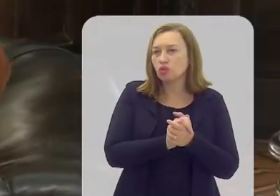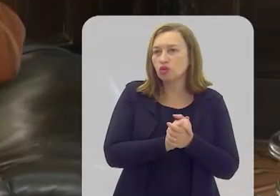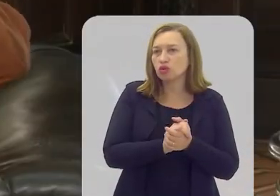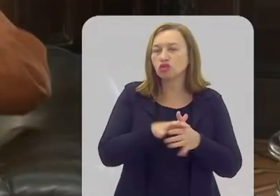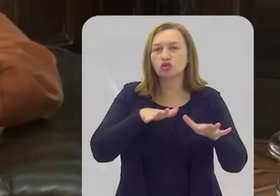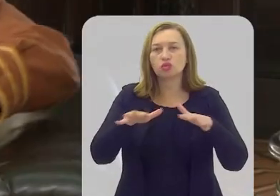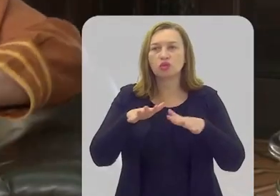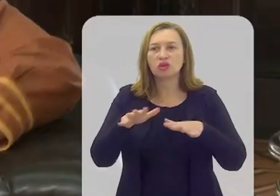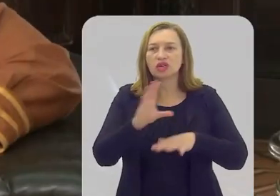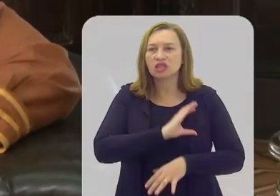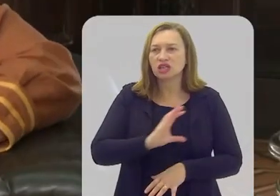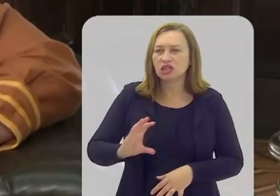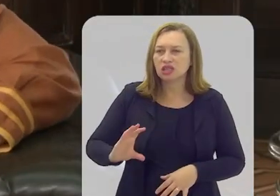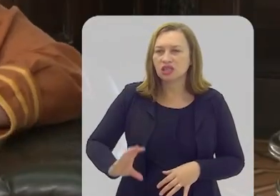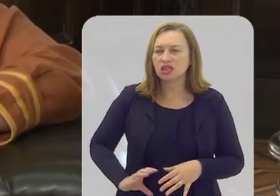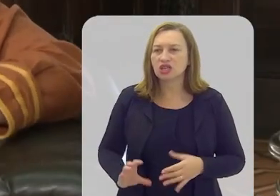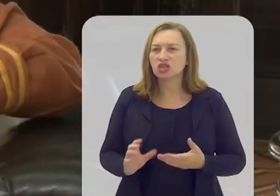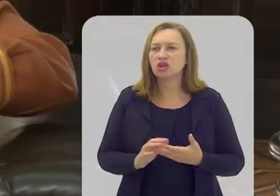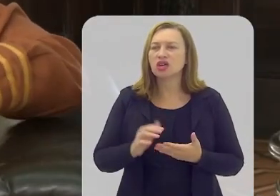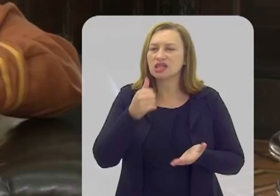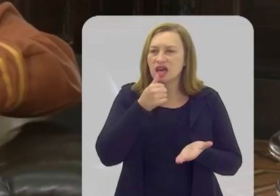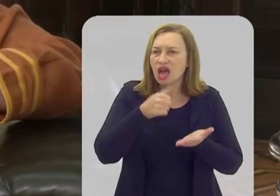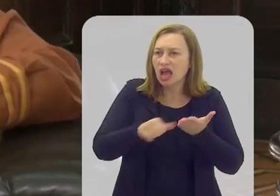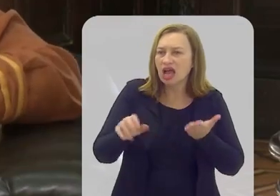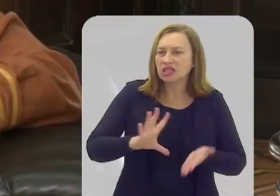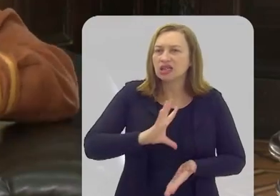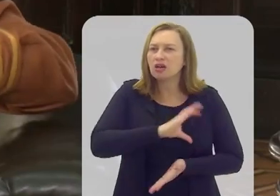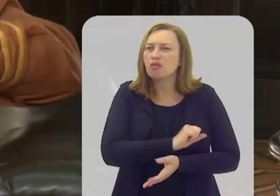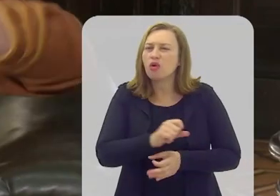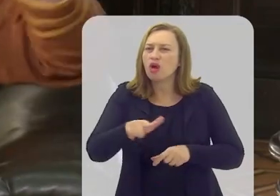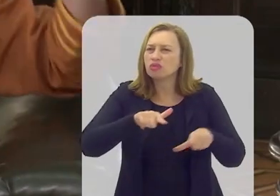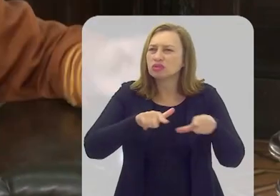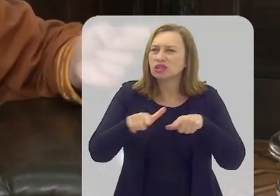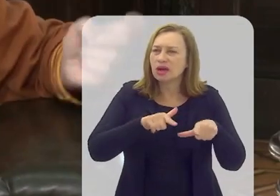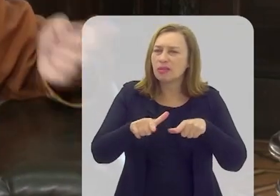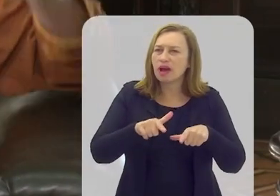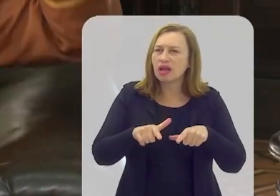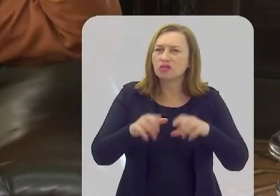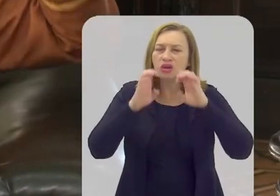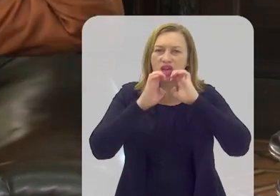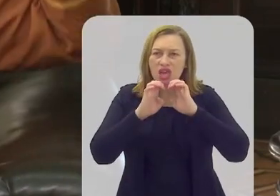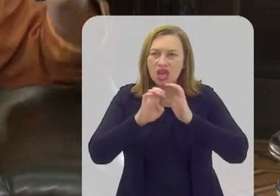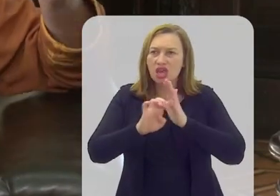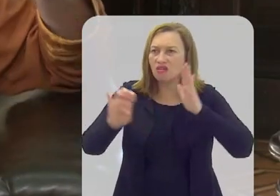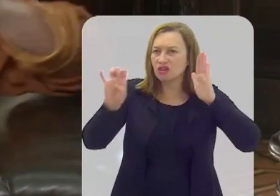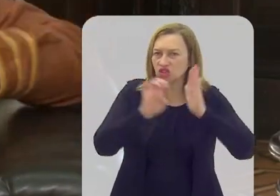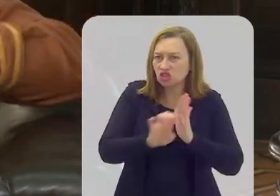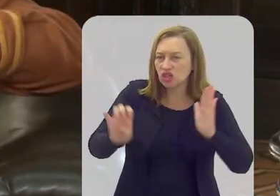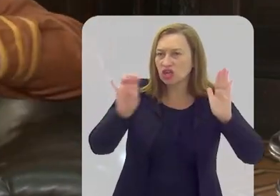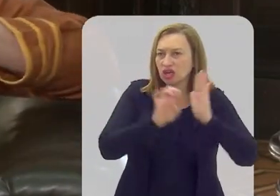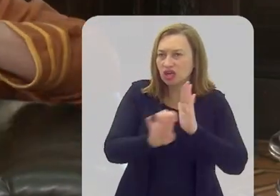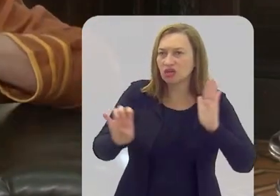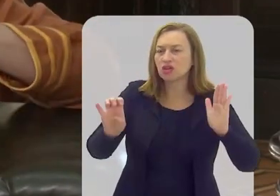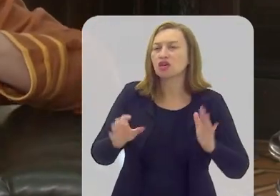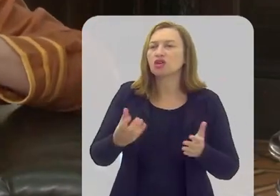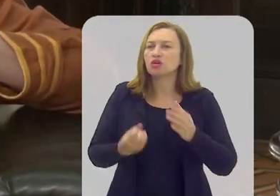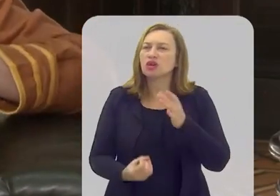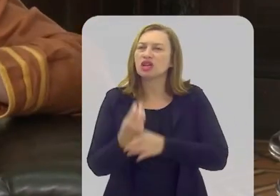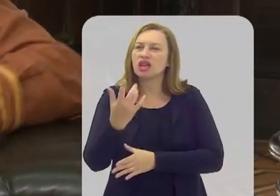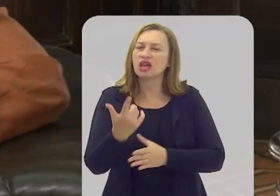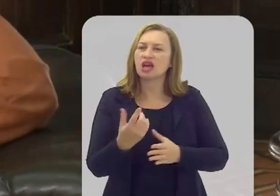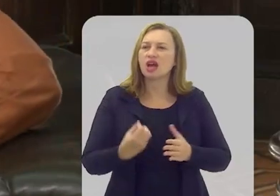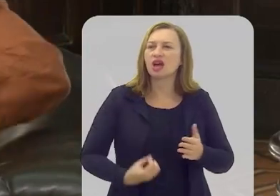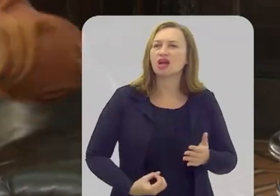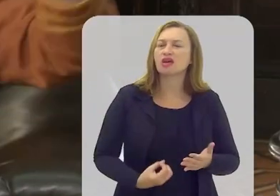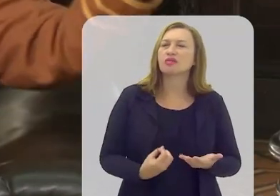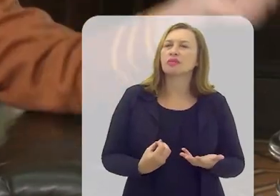esposo no movimento cristão. Então, o projeto desse, o Carta de Amor, ele é um trabalho, Júlio, evangelístico. Quando eu criei a música Carta